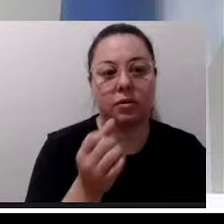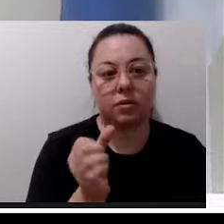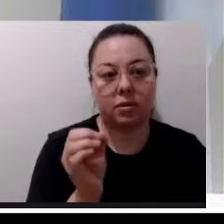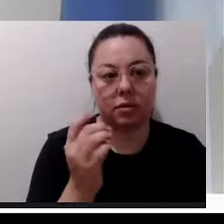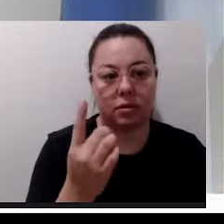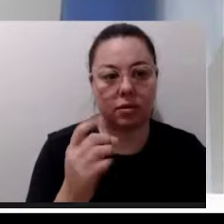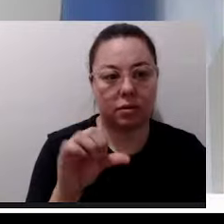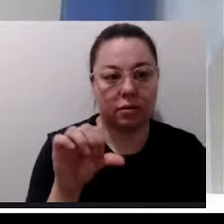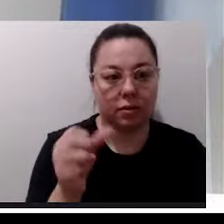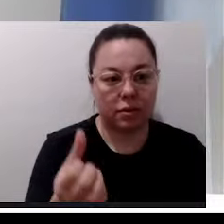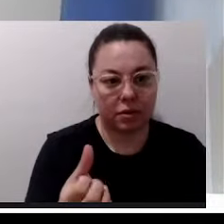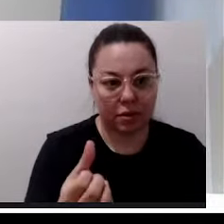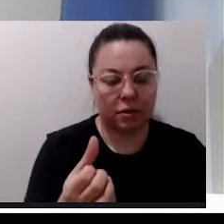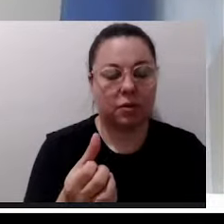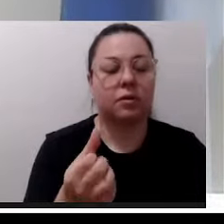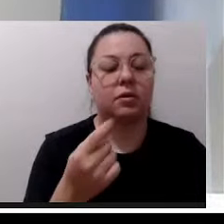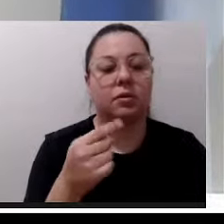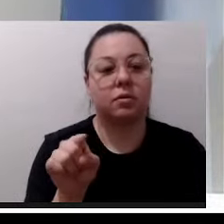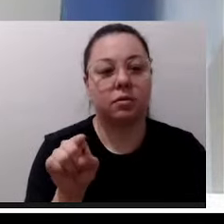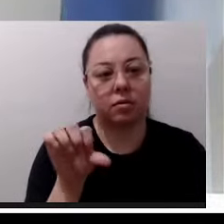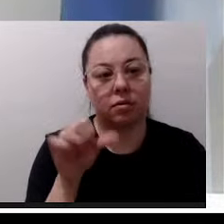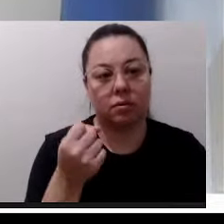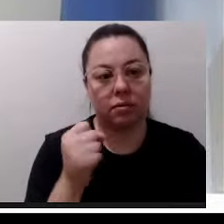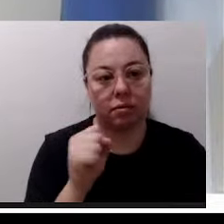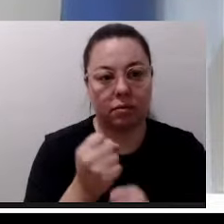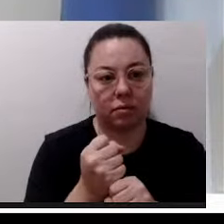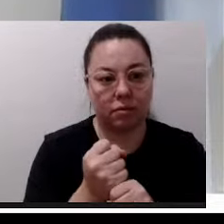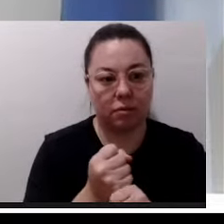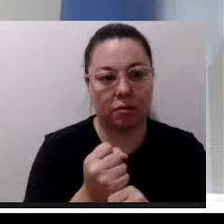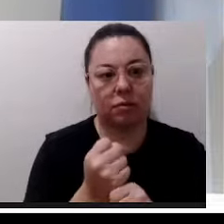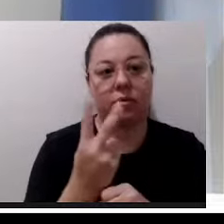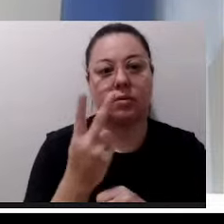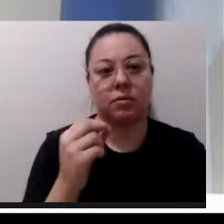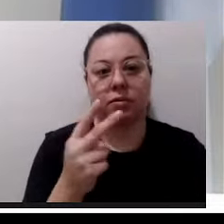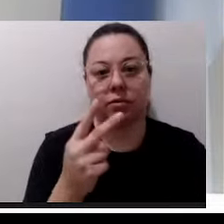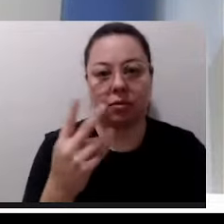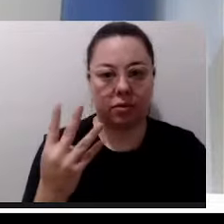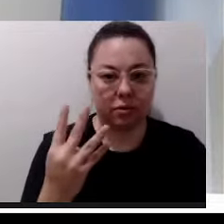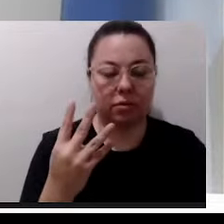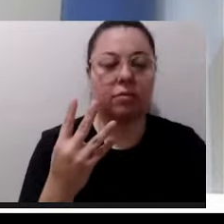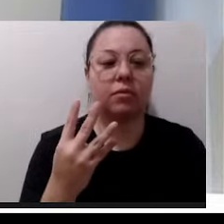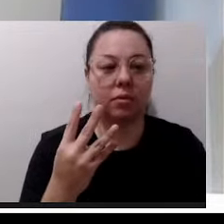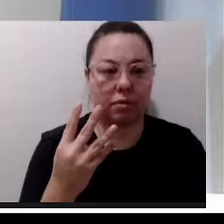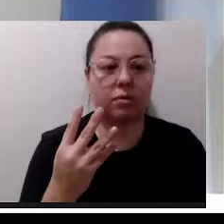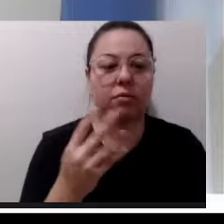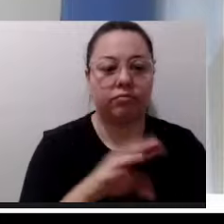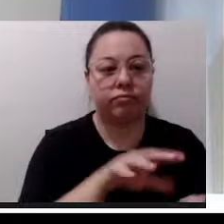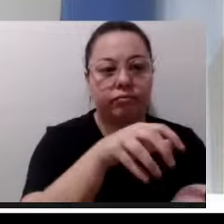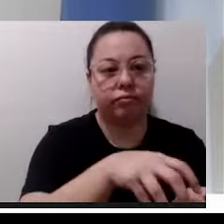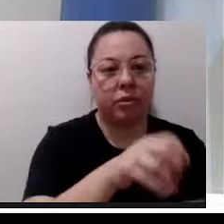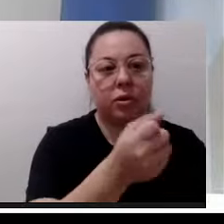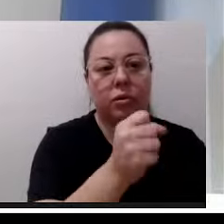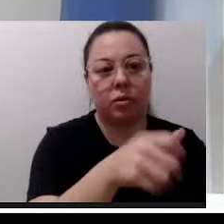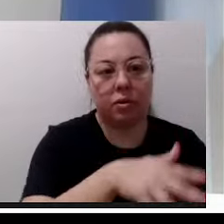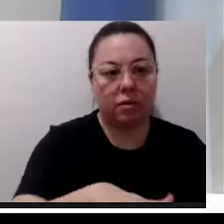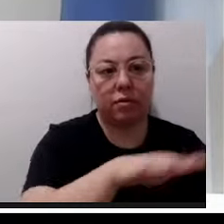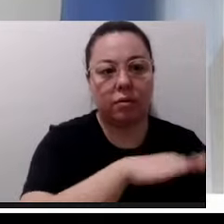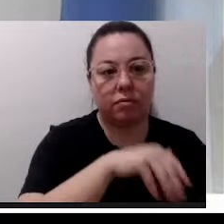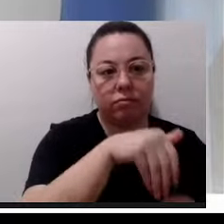60.0.196, dígito 98, ano de 2024. Juízo da 8ª Zona Eleitoral de